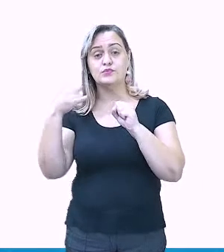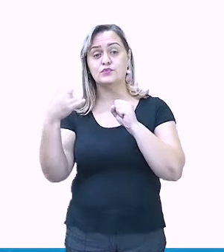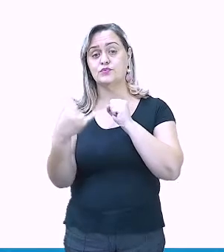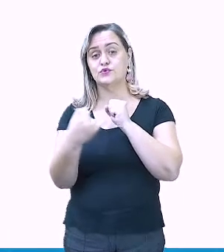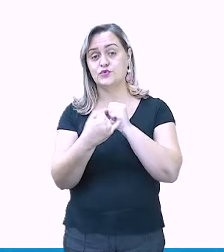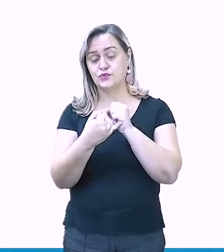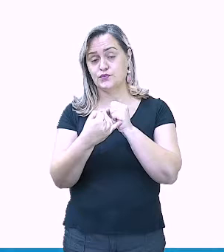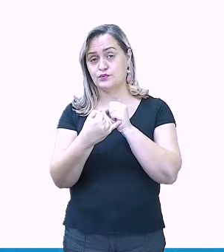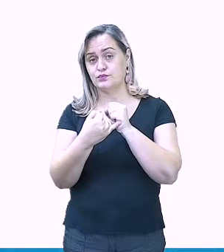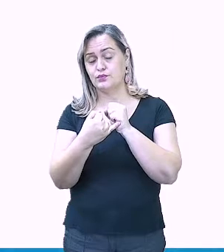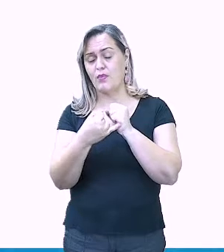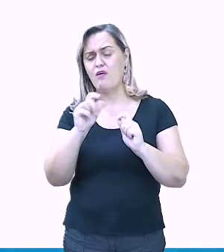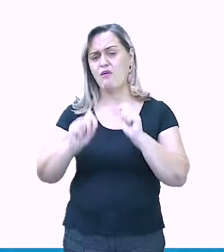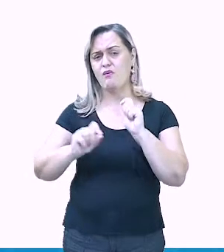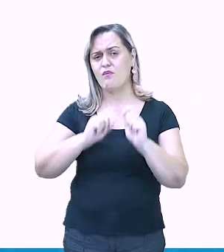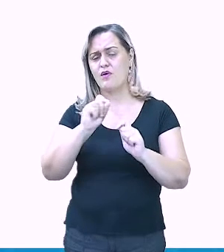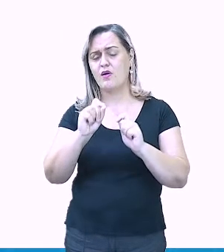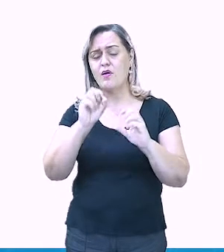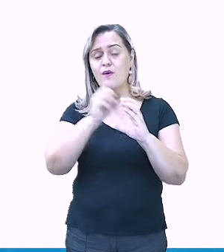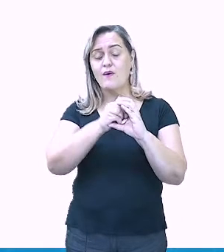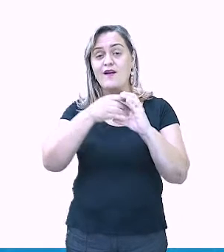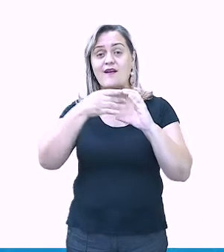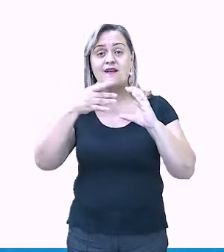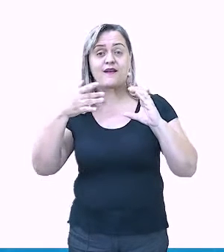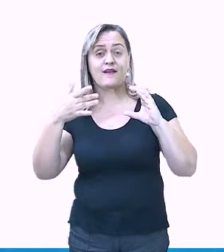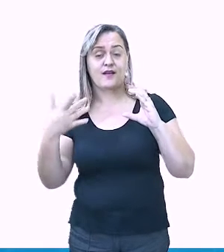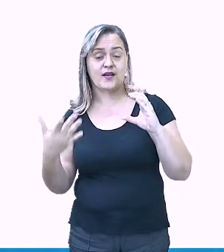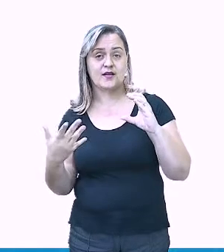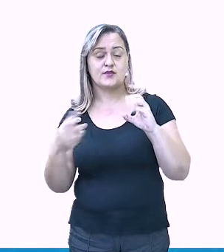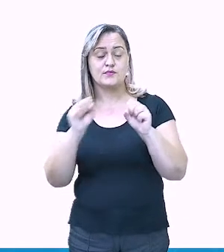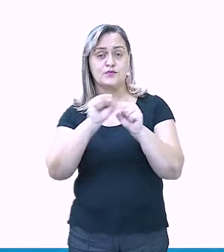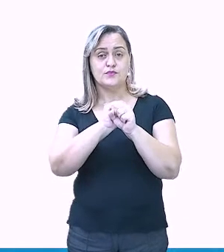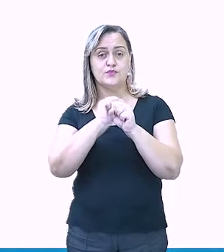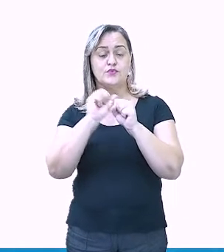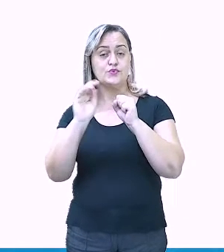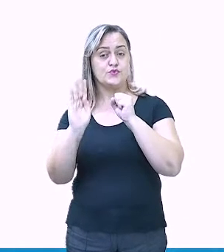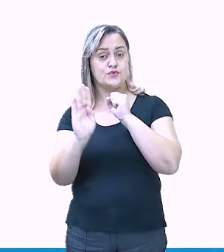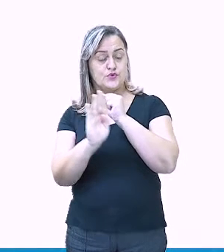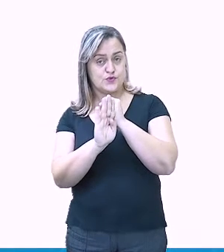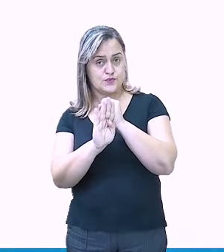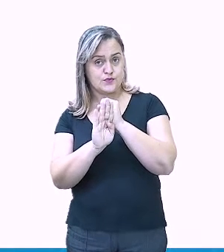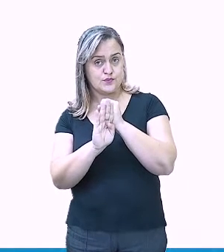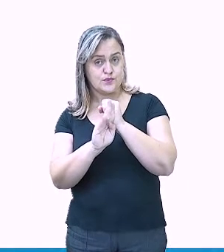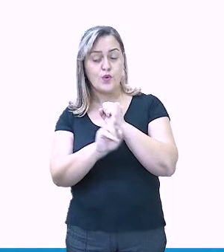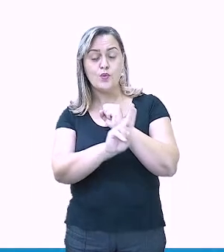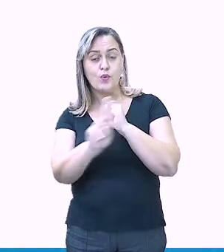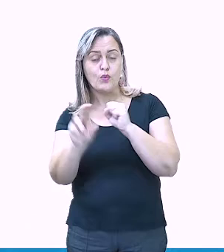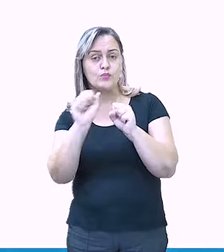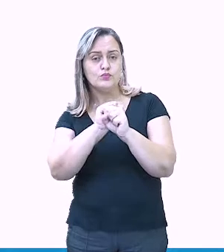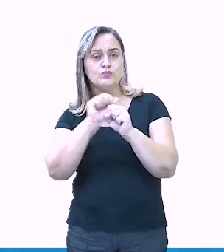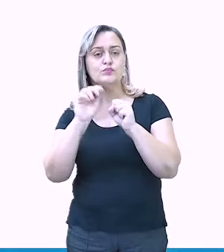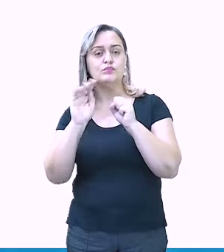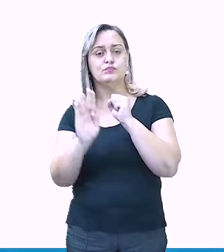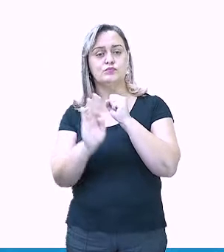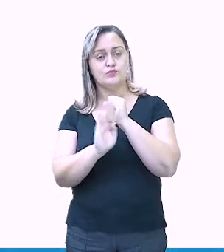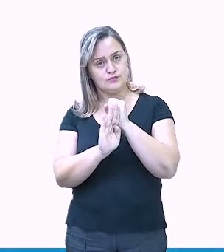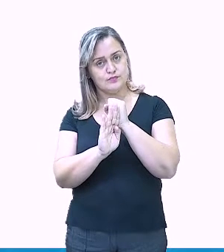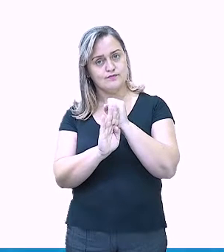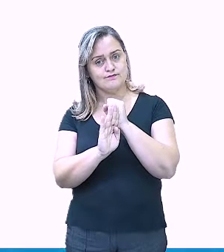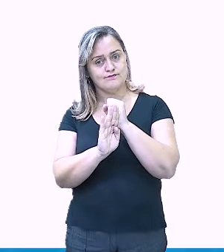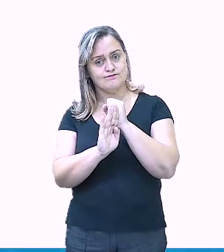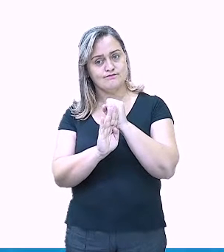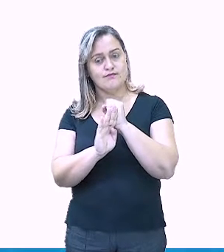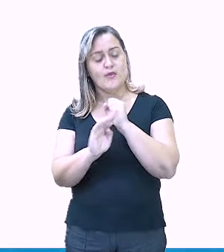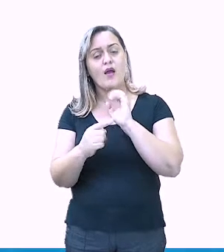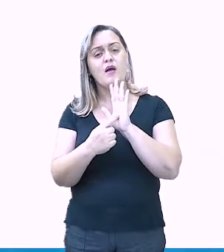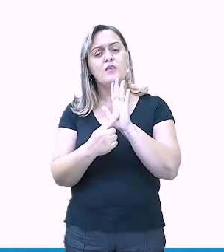seja, adjetivo é o que caracteriza o nome, o substantivo. Então, ela é